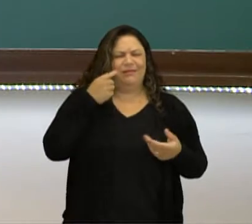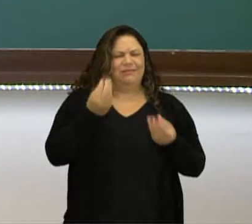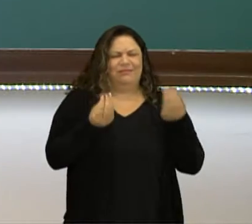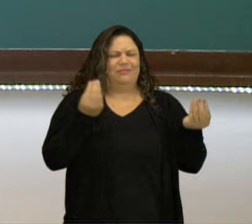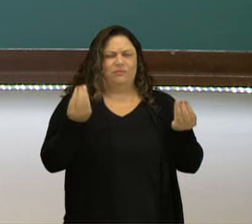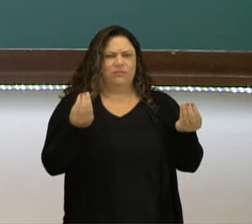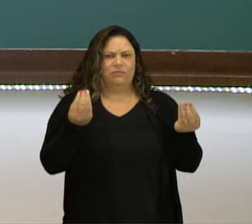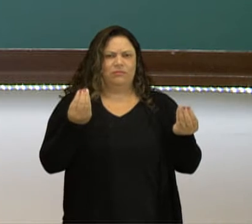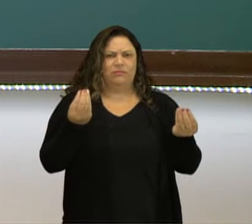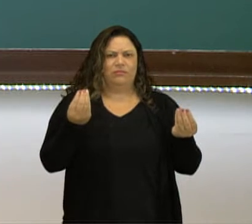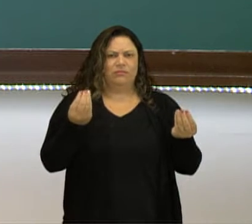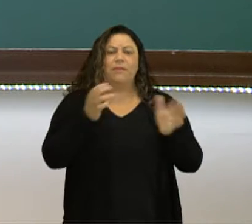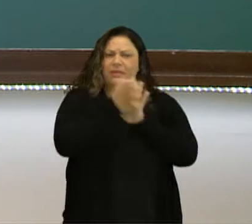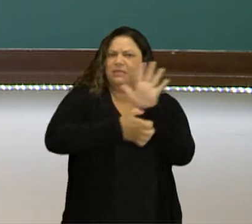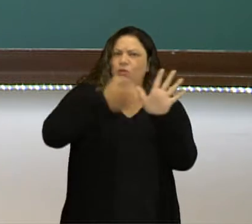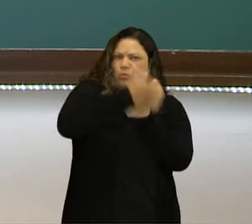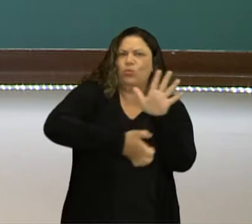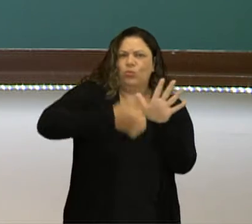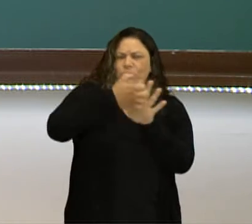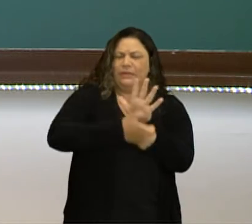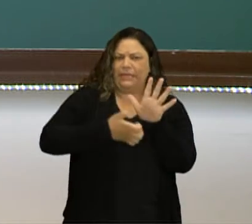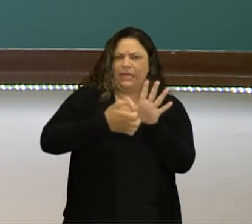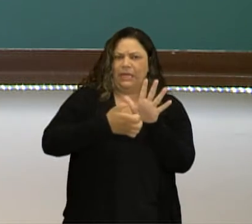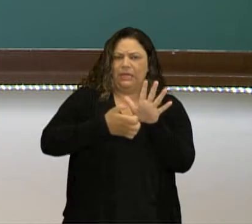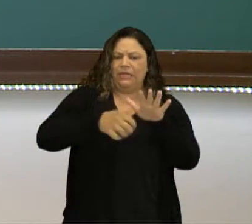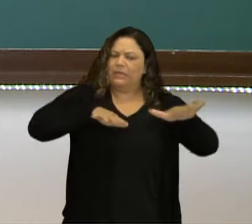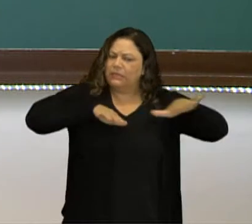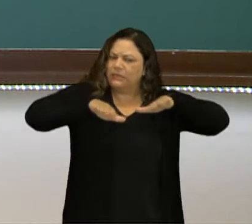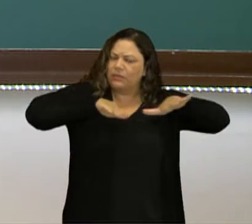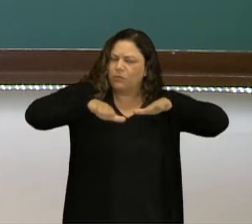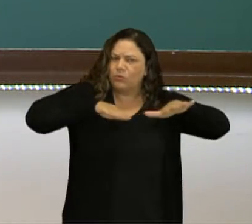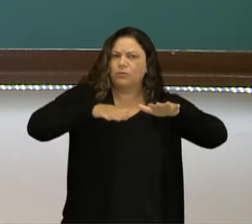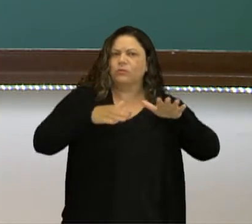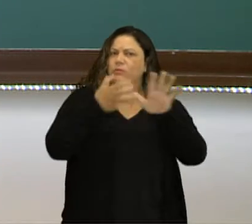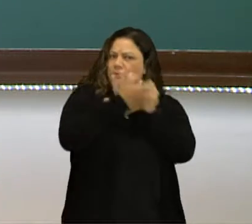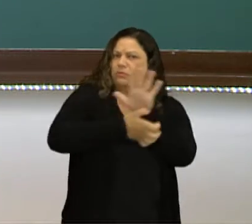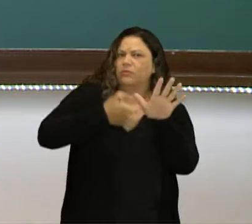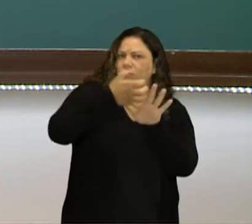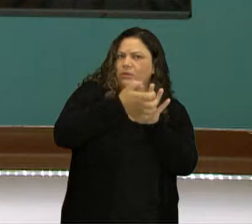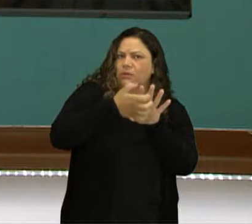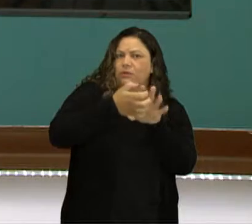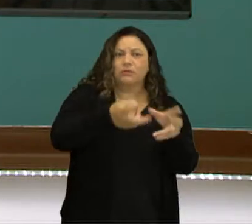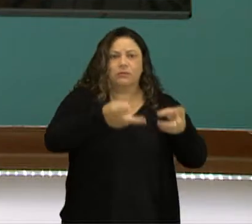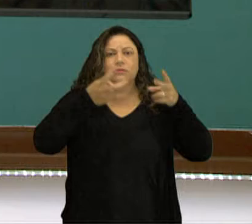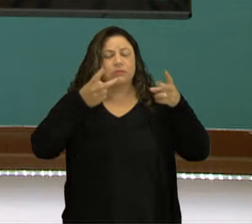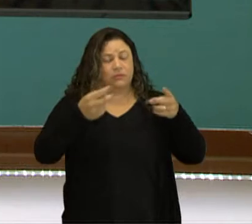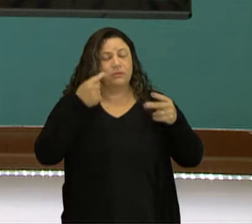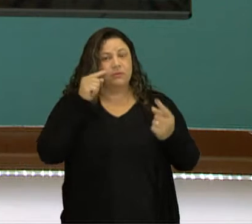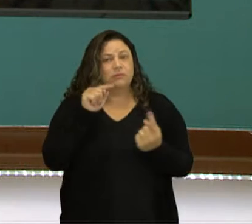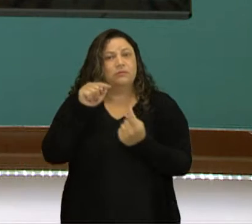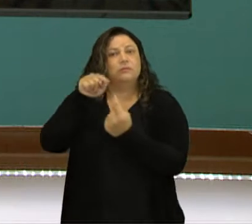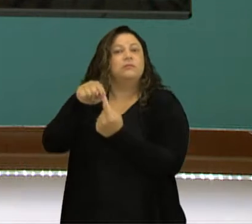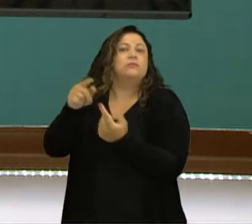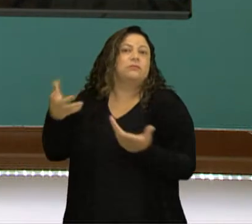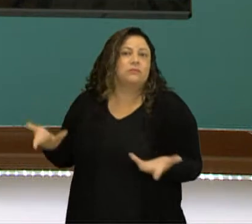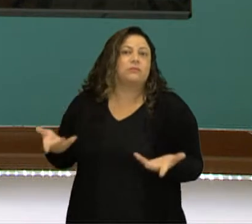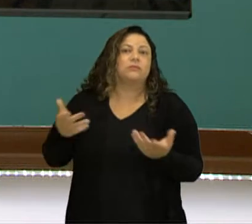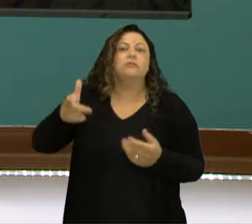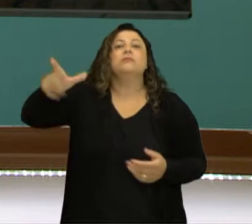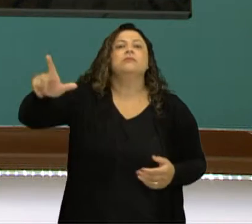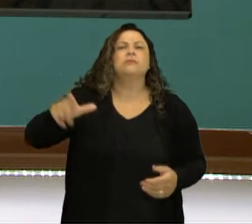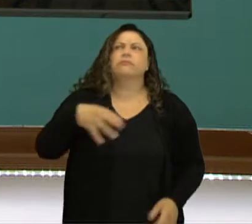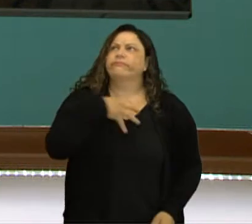É óbvio que o trem está em movimento. Eu vejo ele se movimentar. Pois bem, você vê em cima de um referencial. E outra coisa, nós temos a